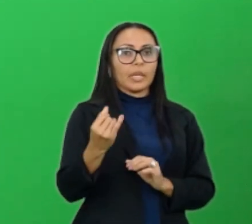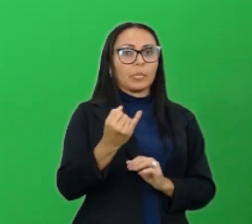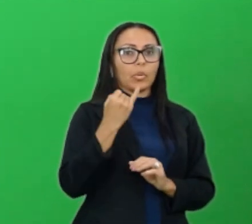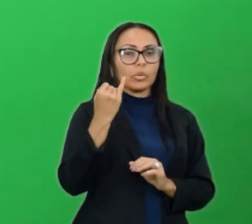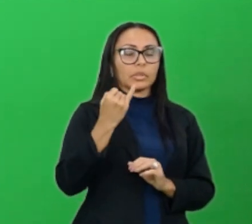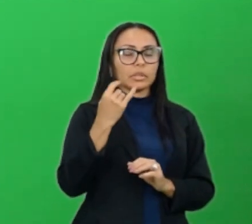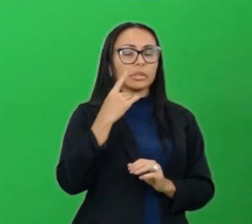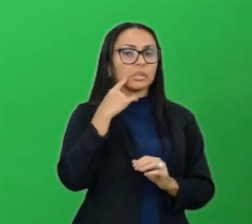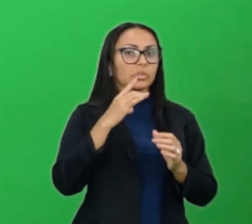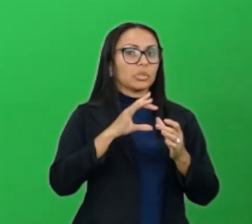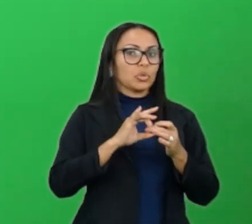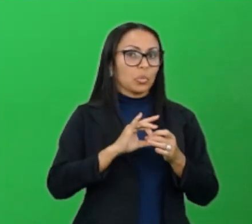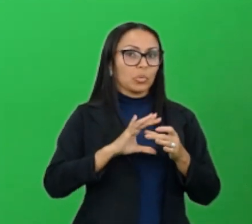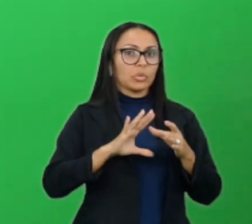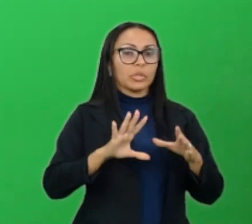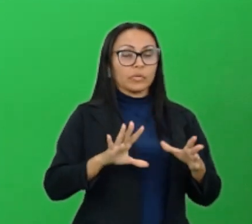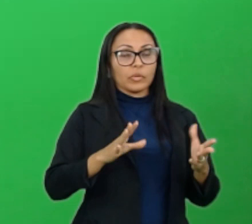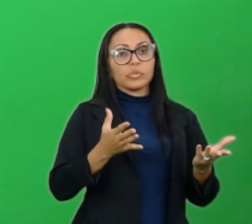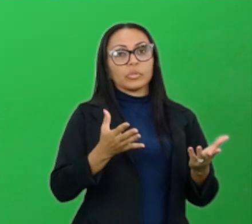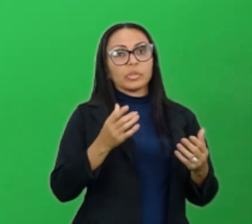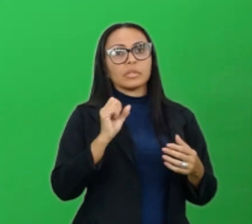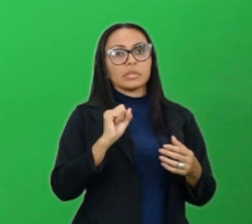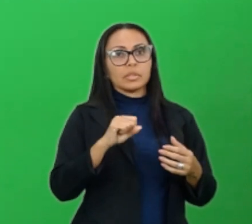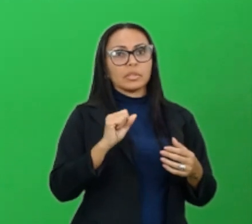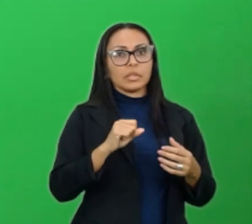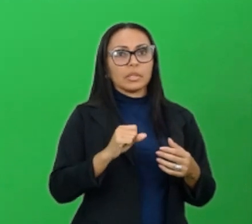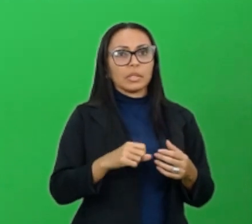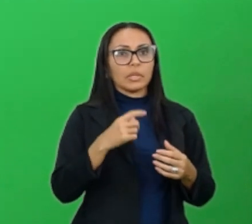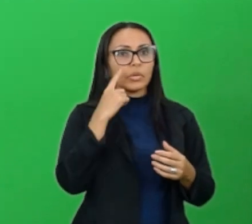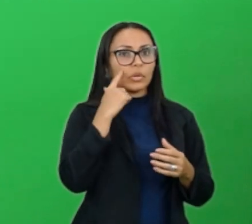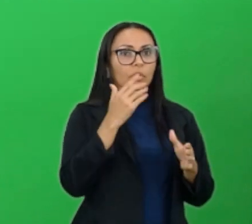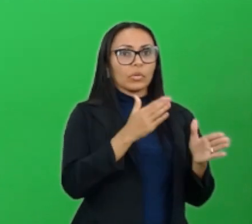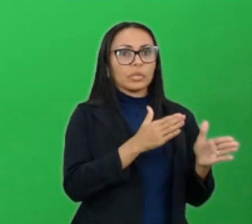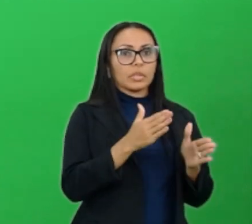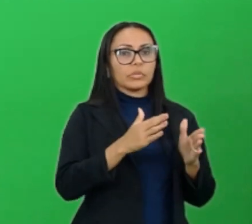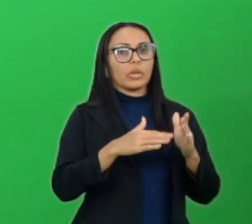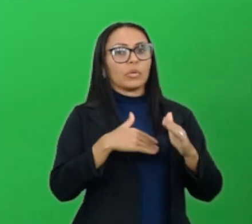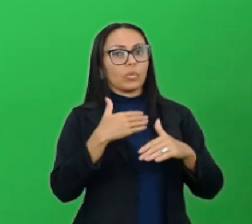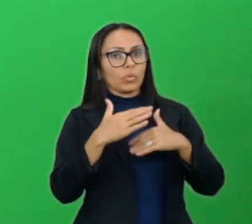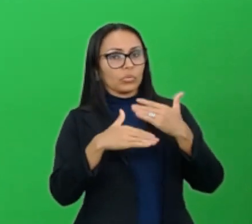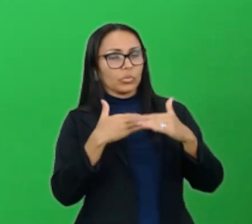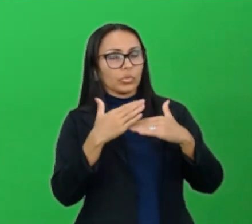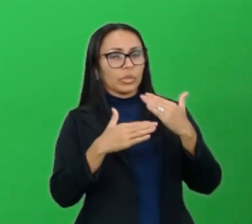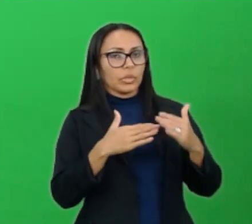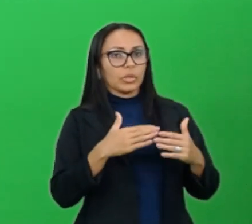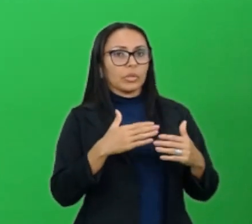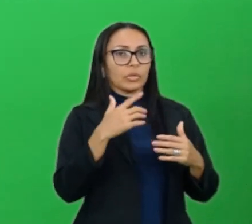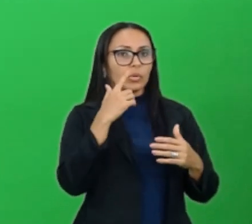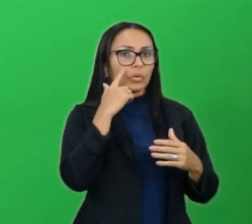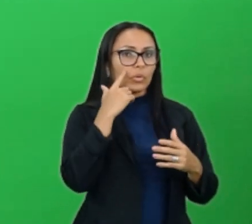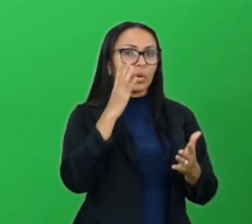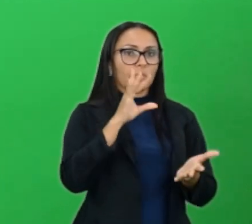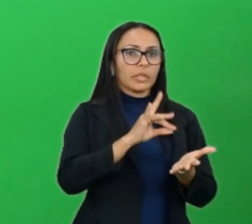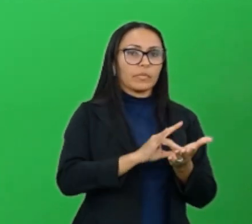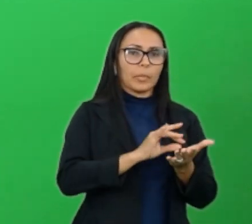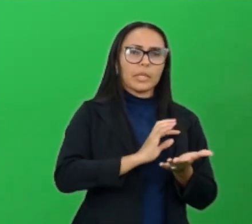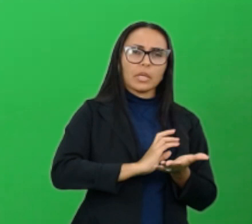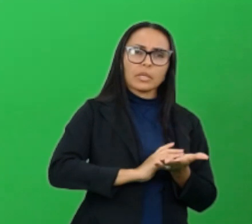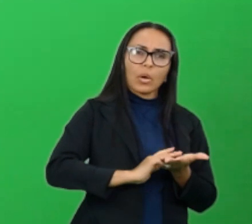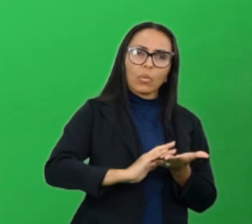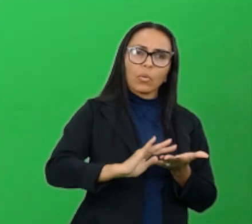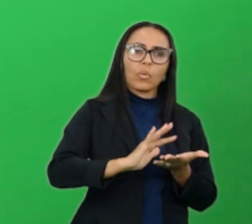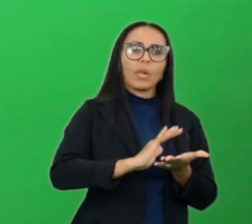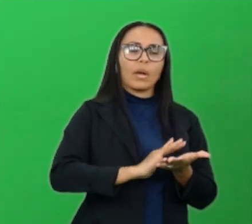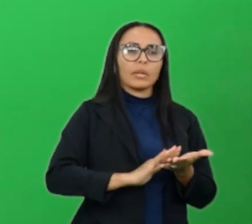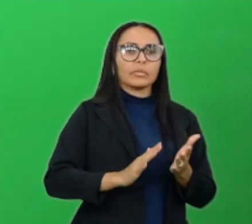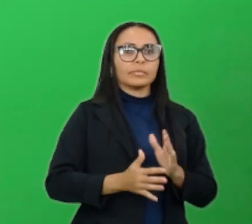esse indicador ele tanto seja construído, né, quanto seja efetivamente calculado, vamos assim dizer. Ele precisa